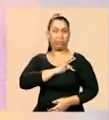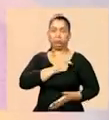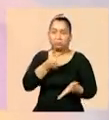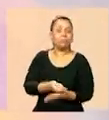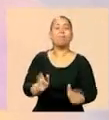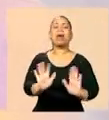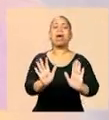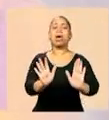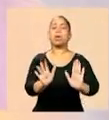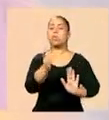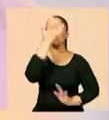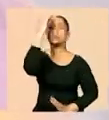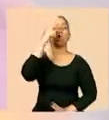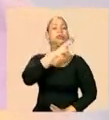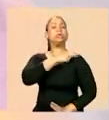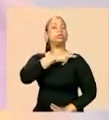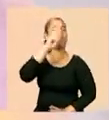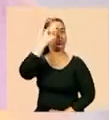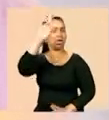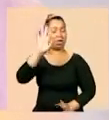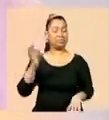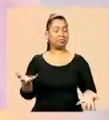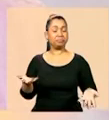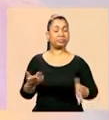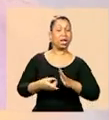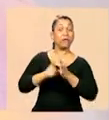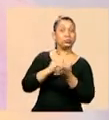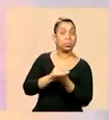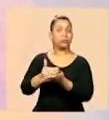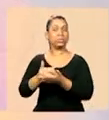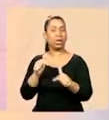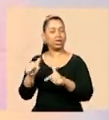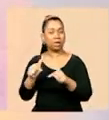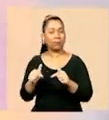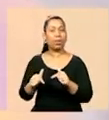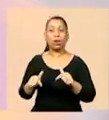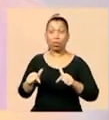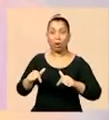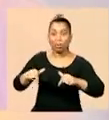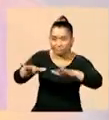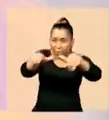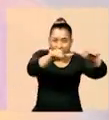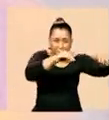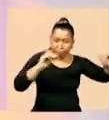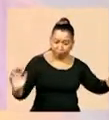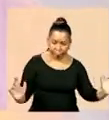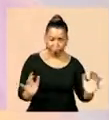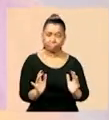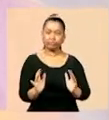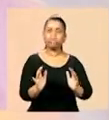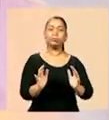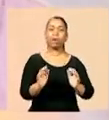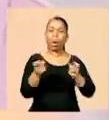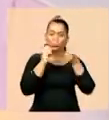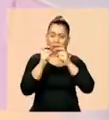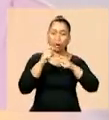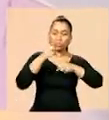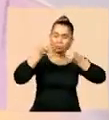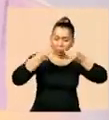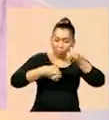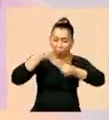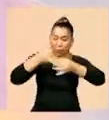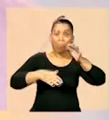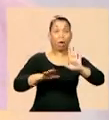um cipeiro, mas o próprio líder do setor, antes de começar o trabalho, reunir todo mundo, fazer a distribuição do trabalho